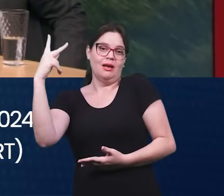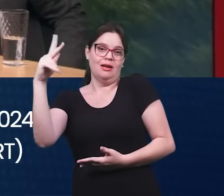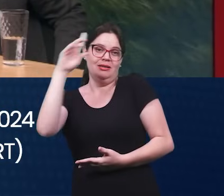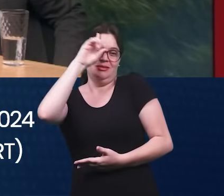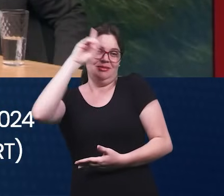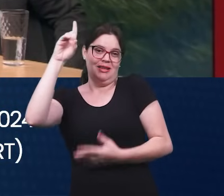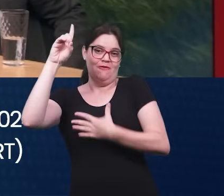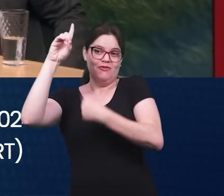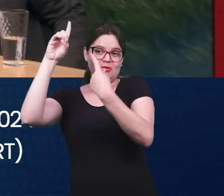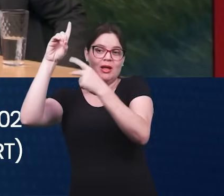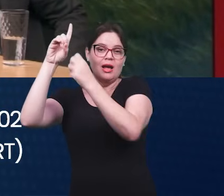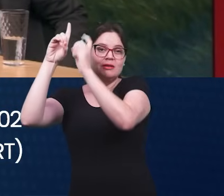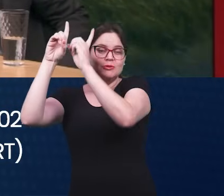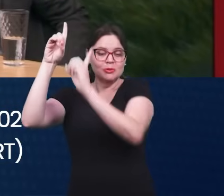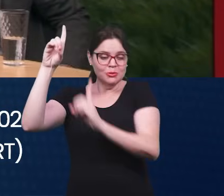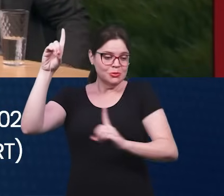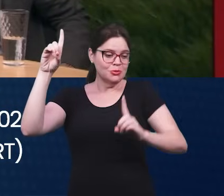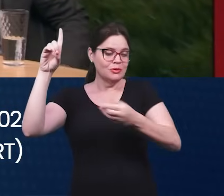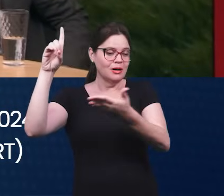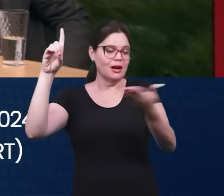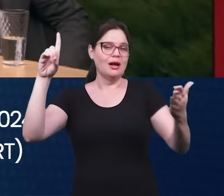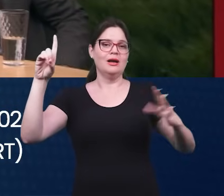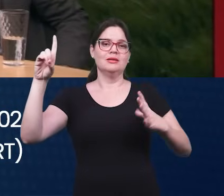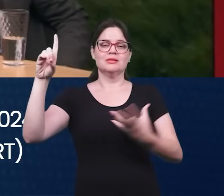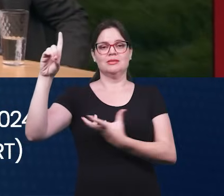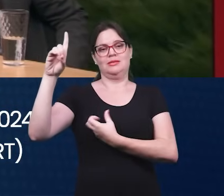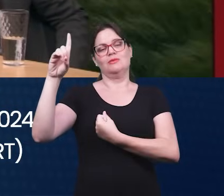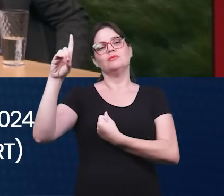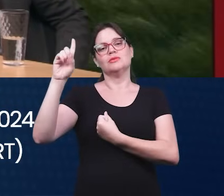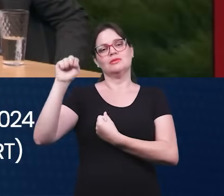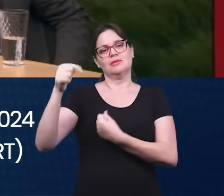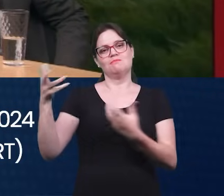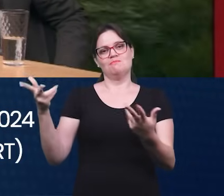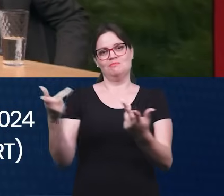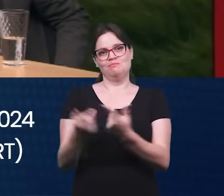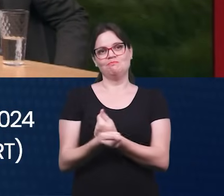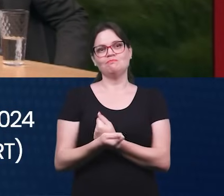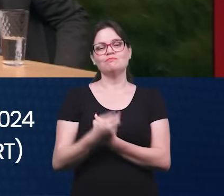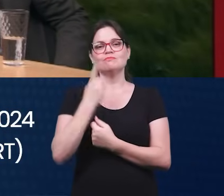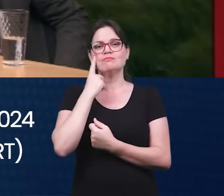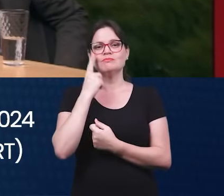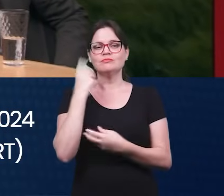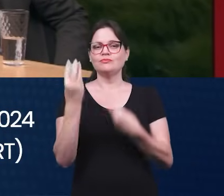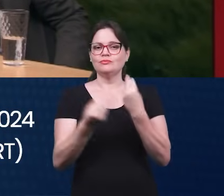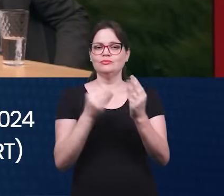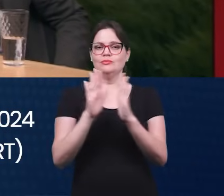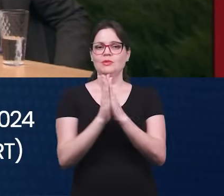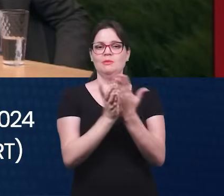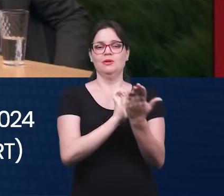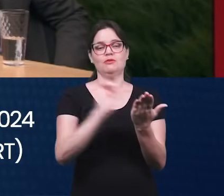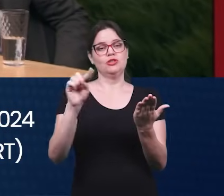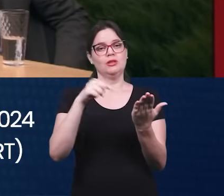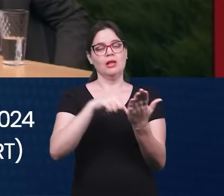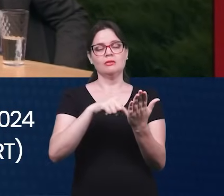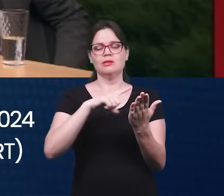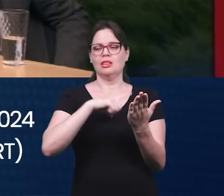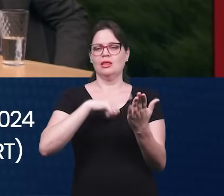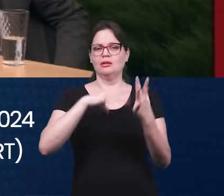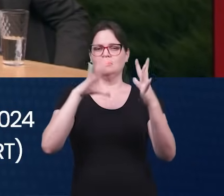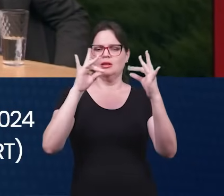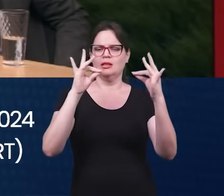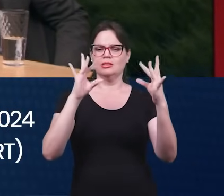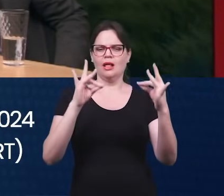remissão coisa maravilhosa maravilhoso mesmo né a riqueza da palavra e é cada